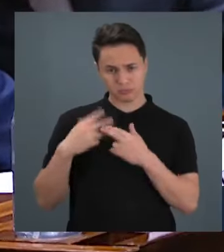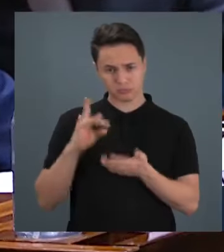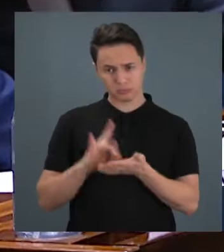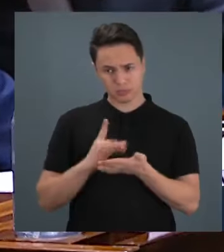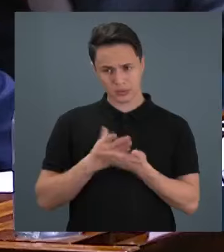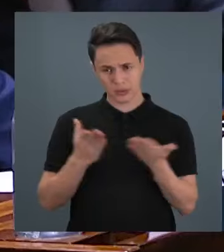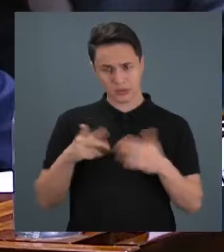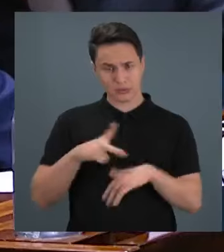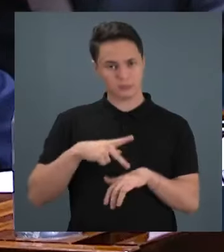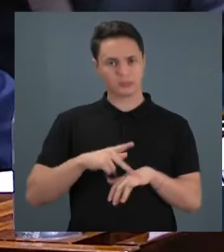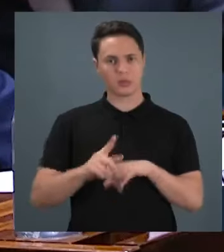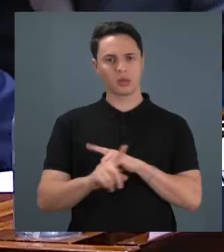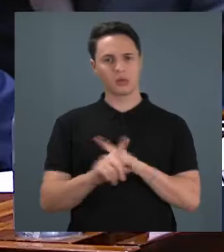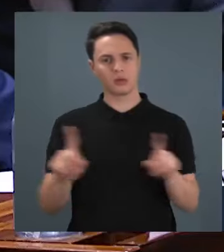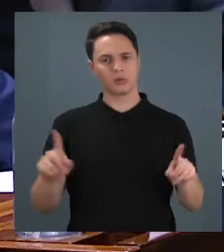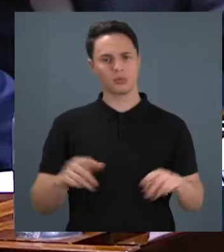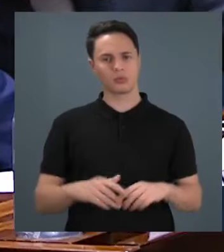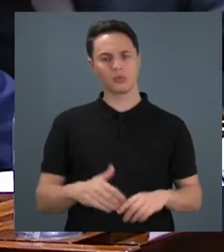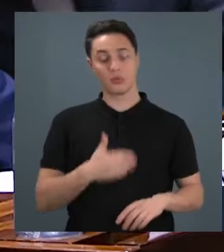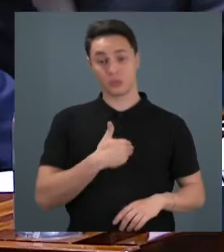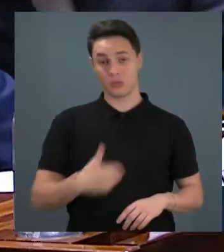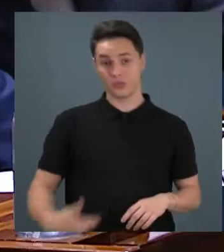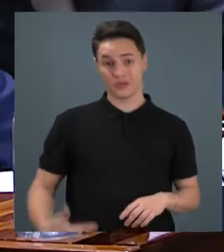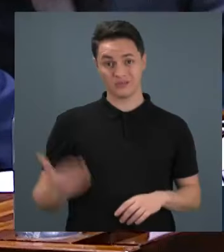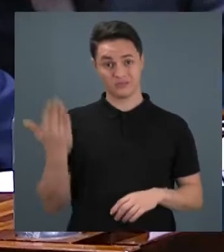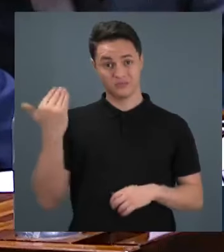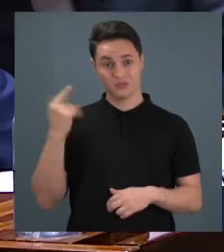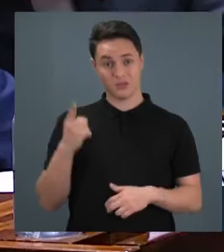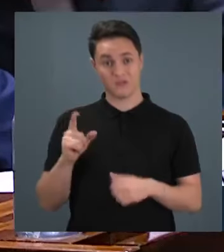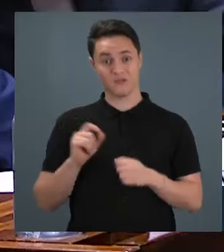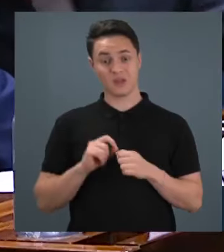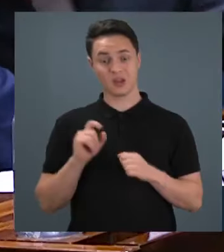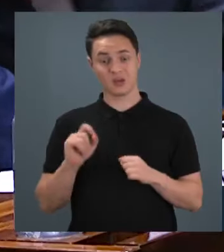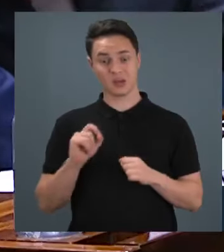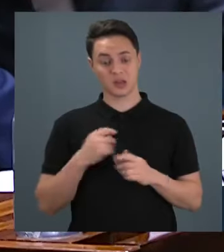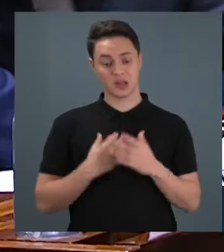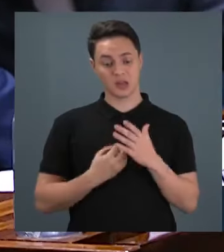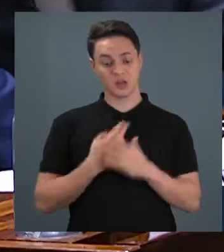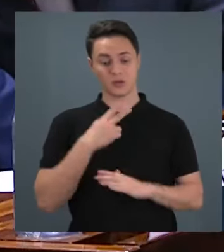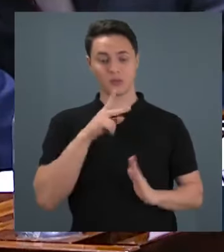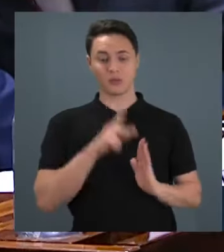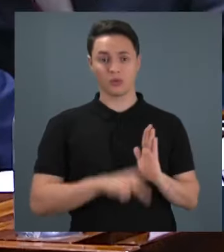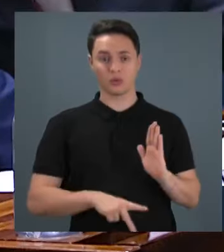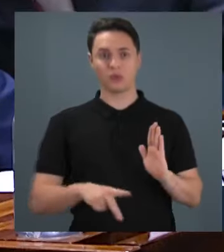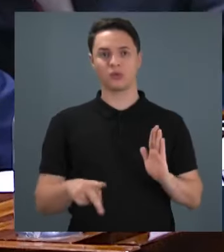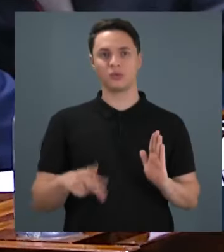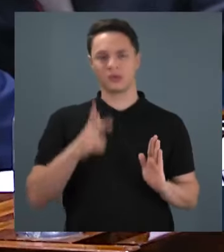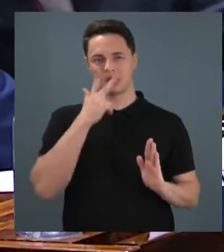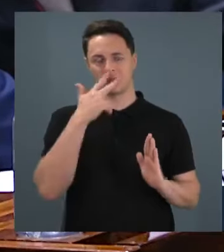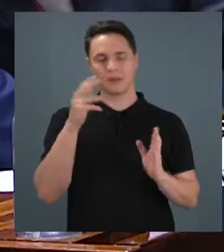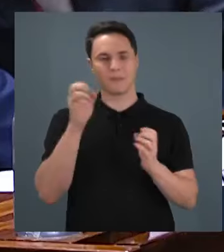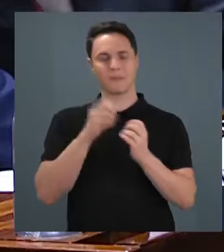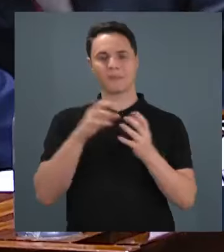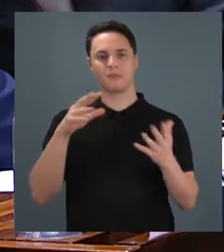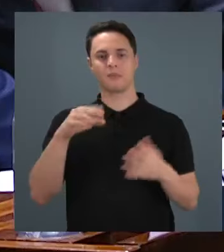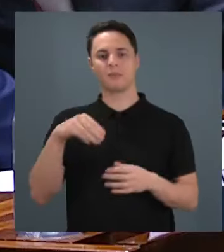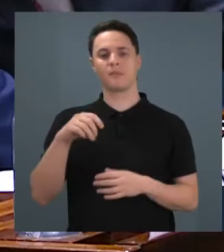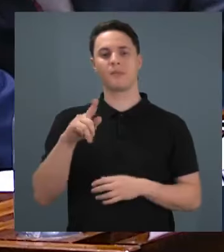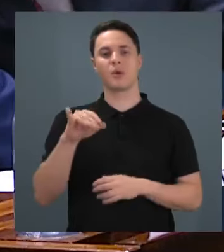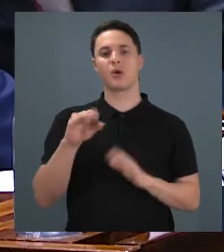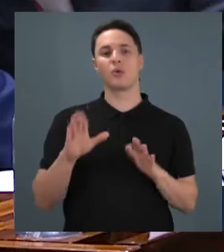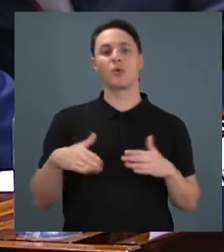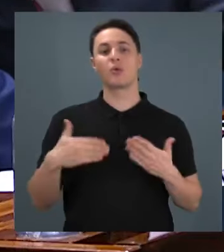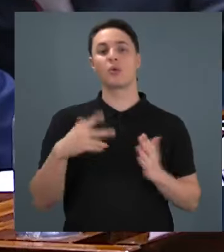país? Não. O governo, naquela oportunidade, gestou um projeto mágico. Qual foi esse